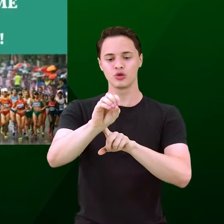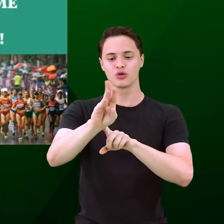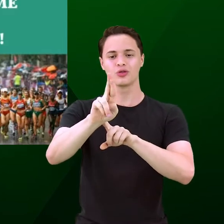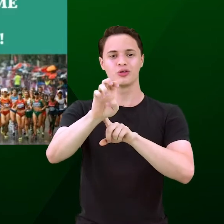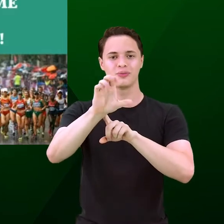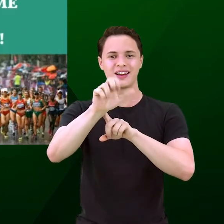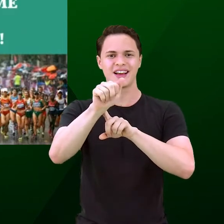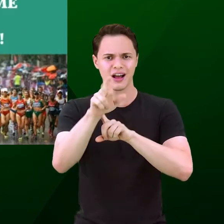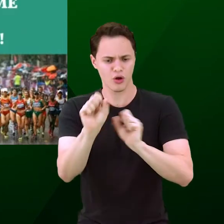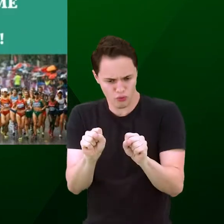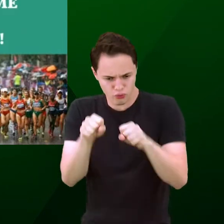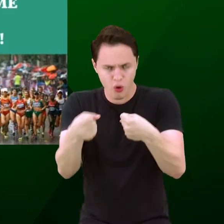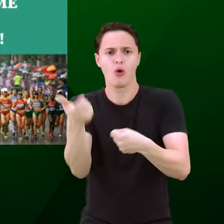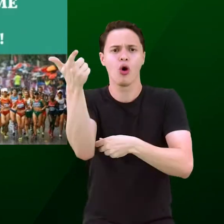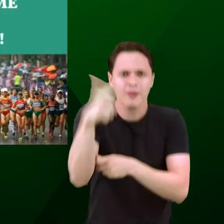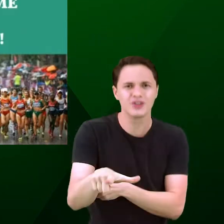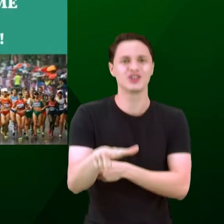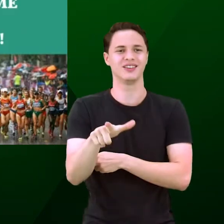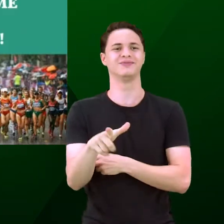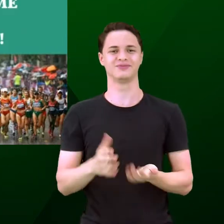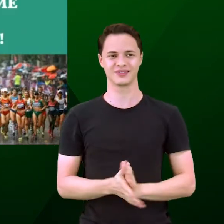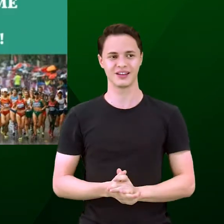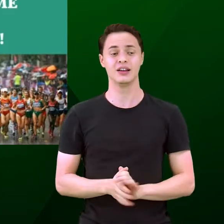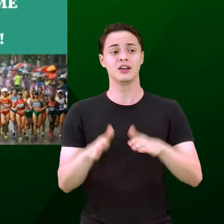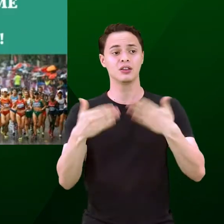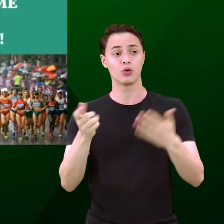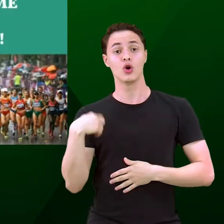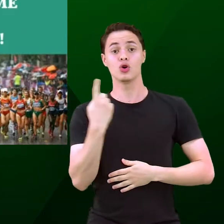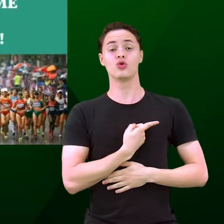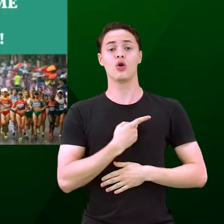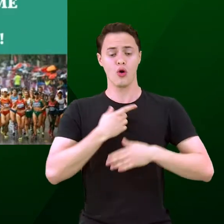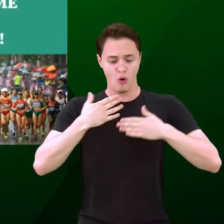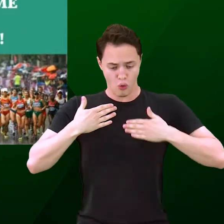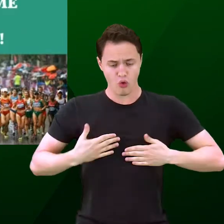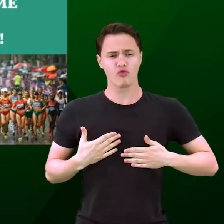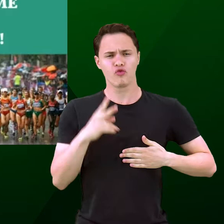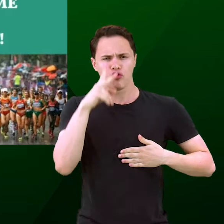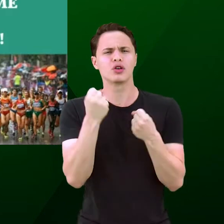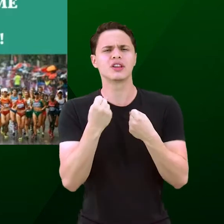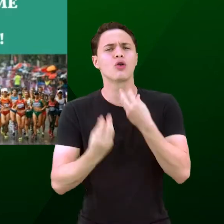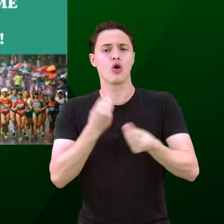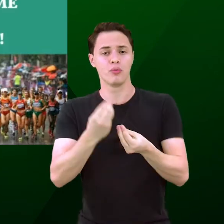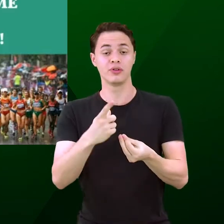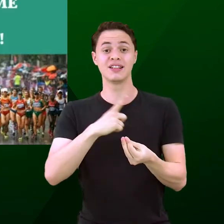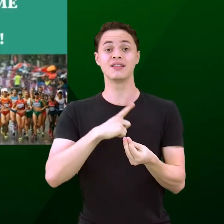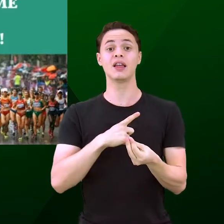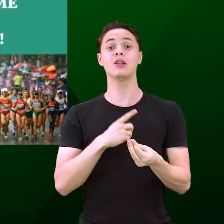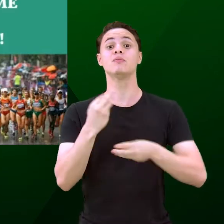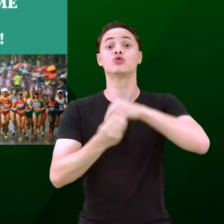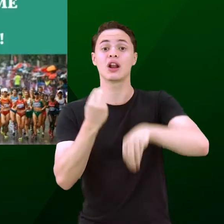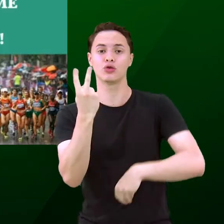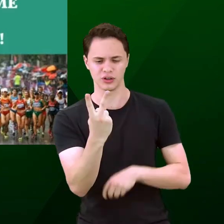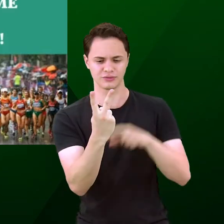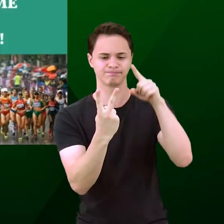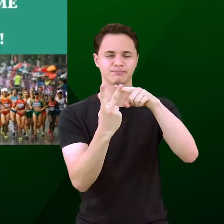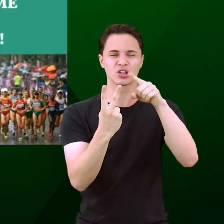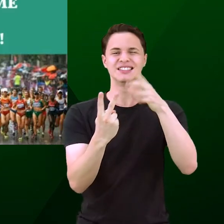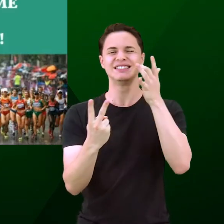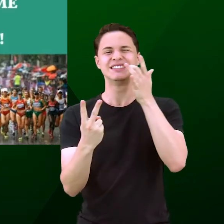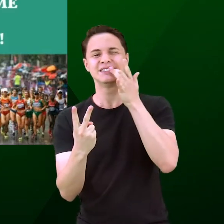corrida? Qual foi o teu objetivo do teu treino? Tu conseguiu alcançar o que tu pretendia? Não, a maioria das pessoas que começam a